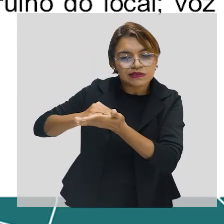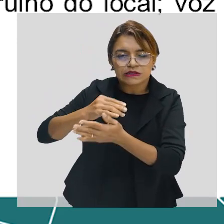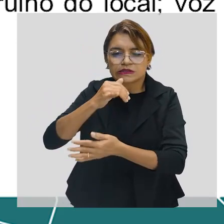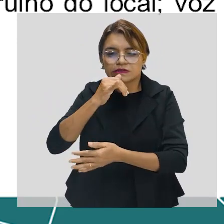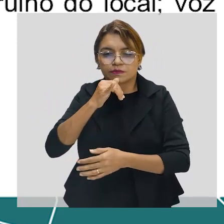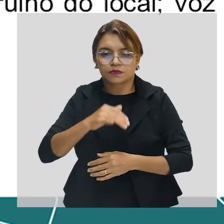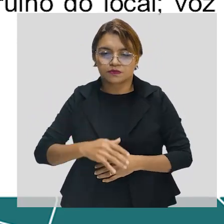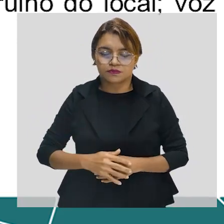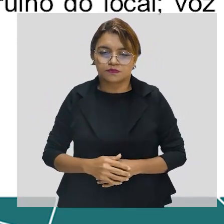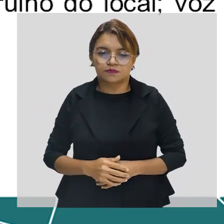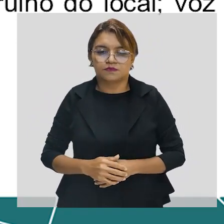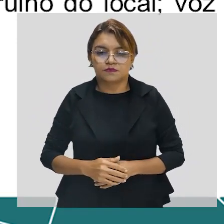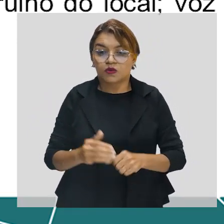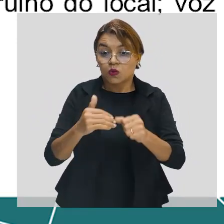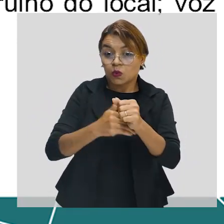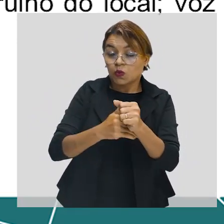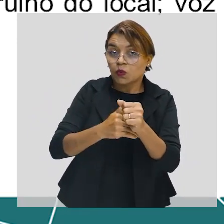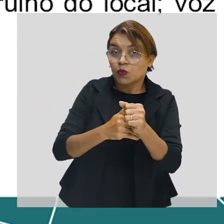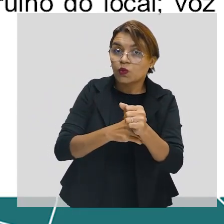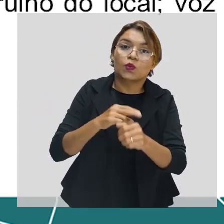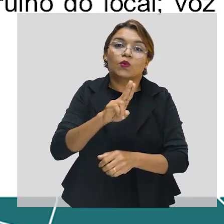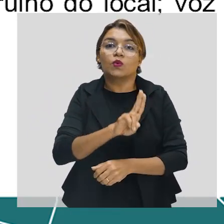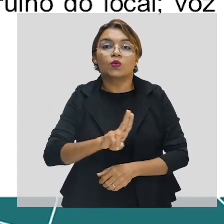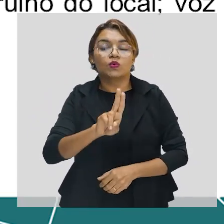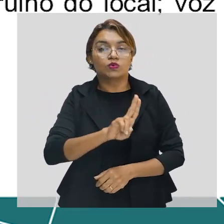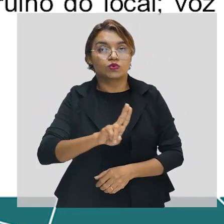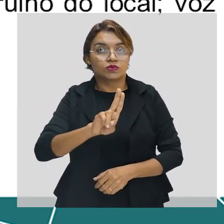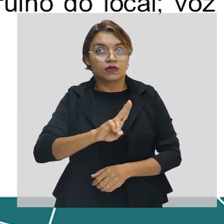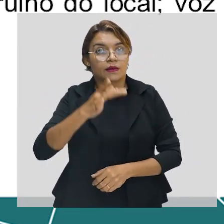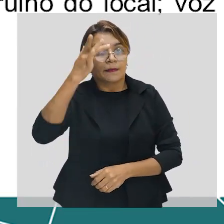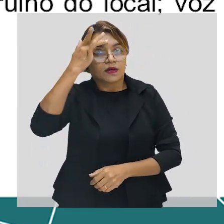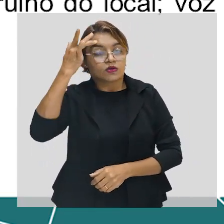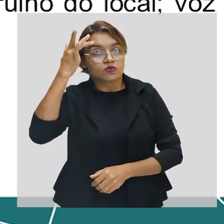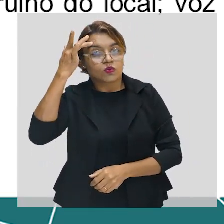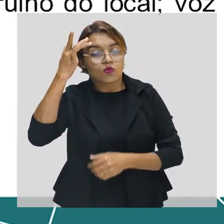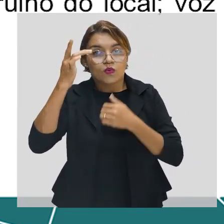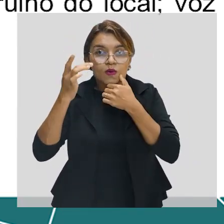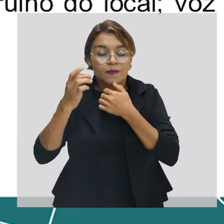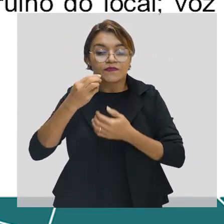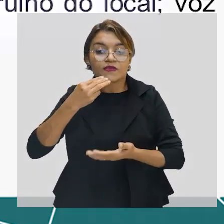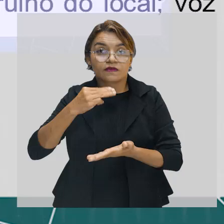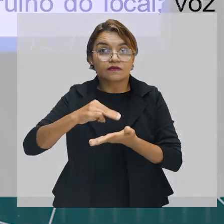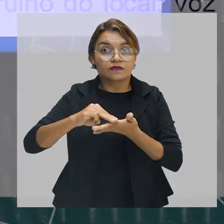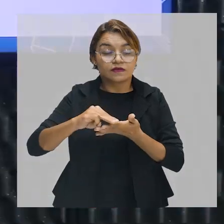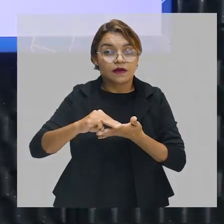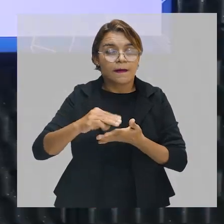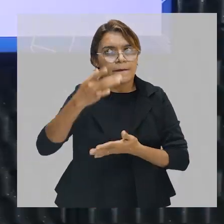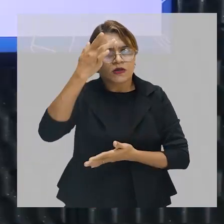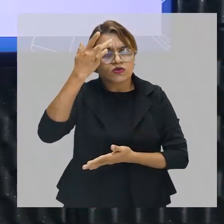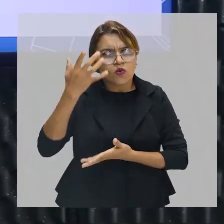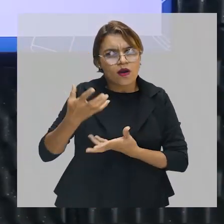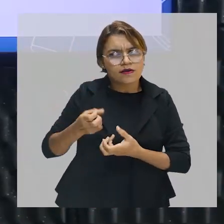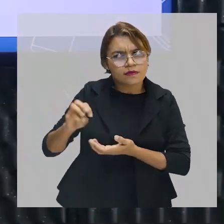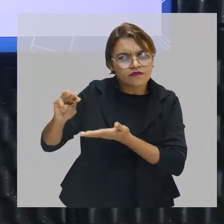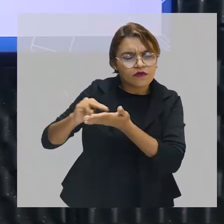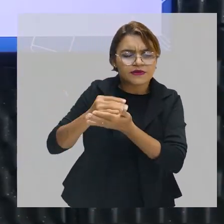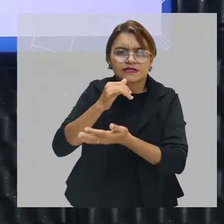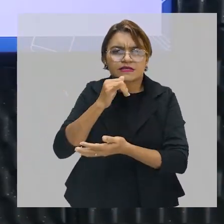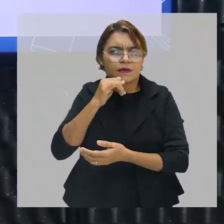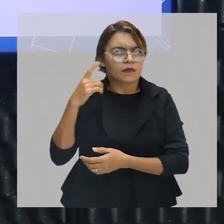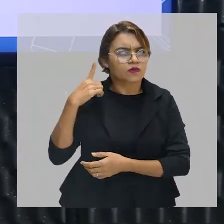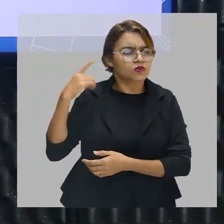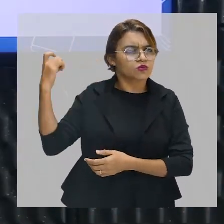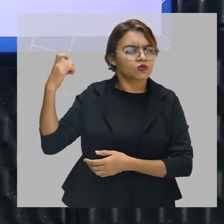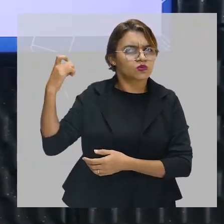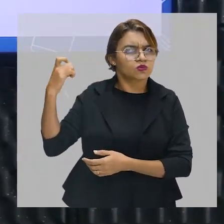exemplo, o código utilizado pelo locutor é desconhecido do interlocutor, ou então um barulho que aconteceu